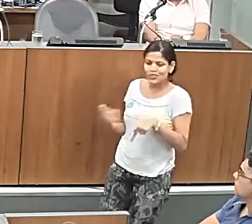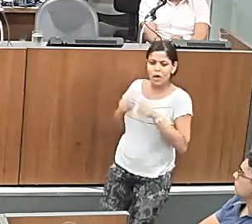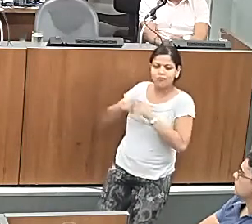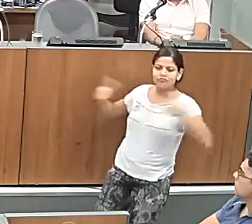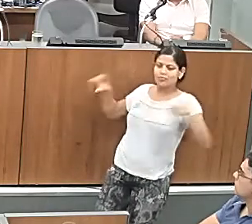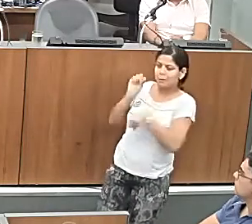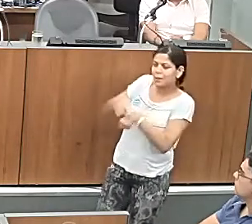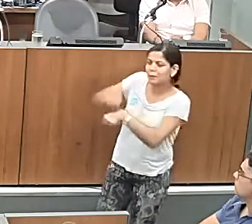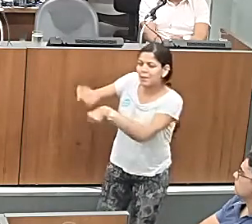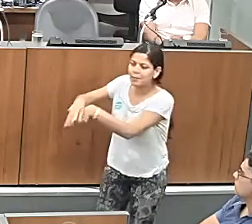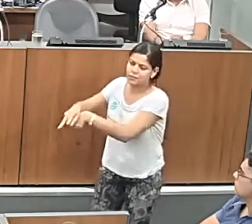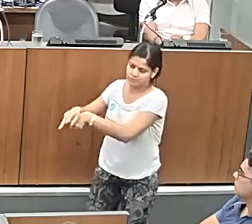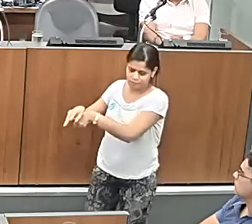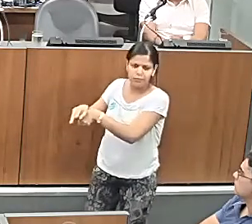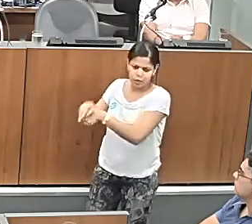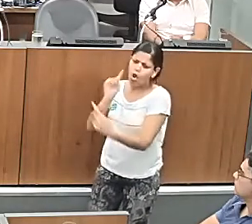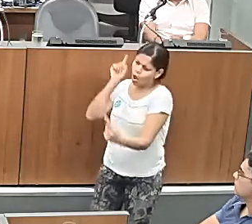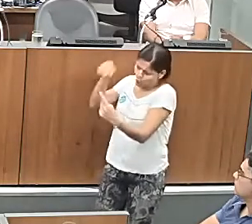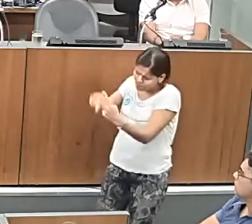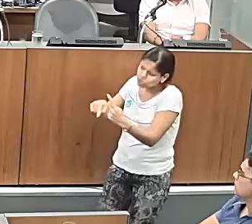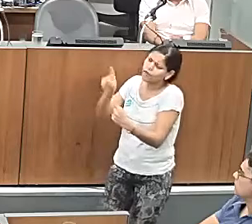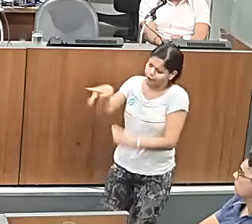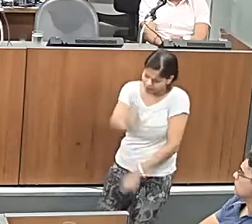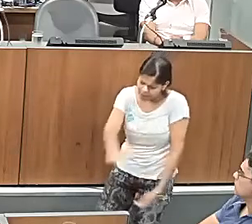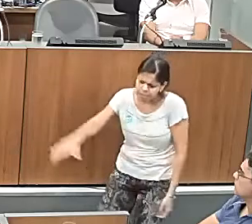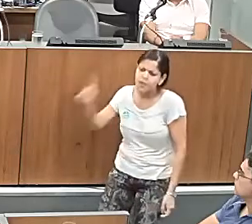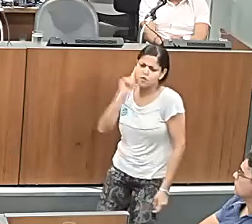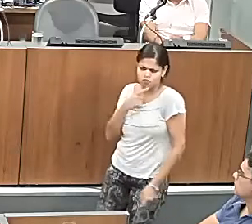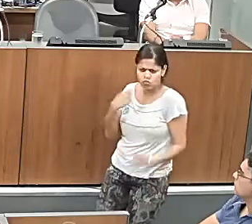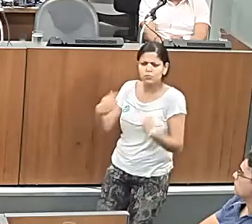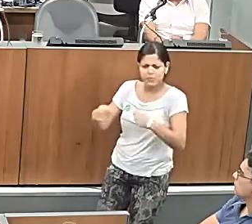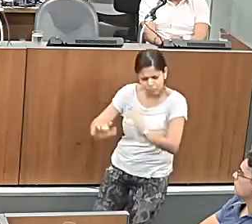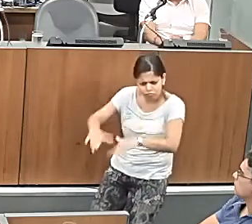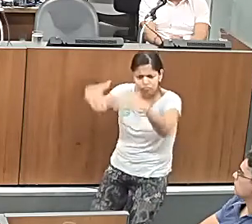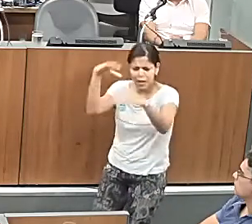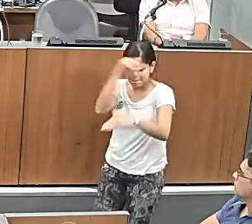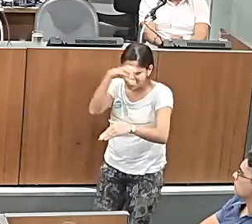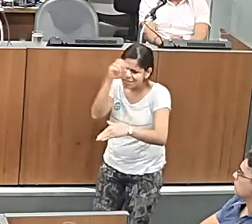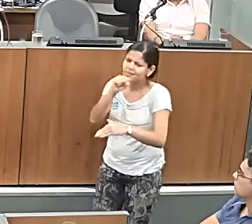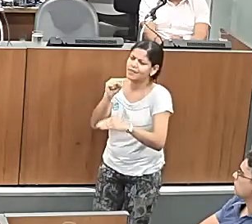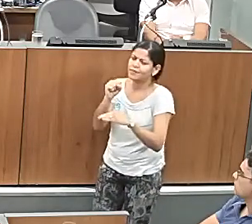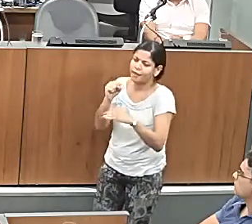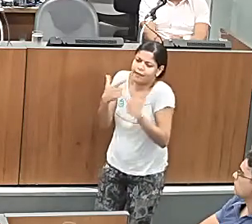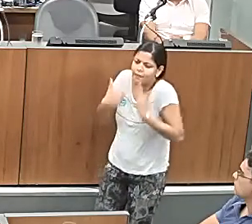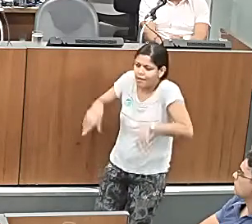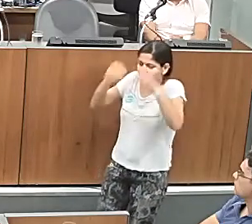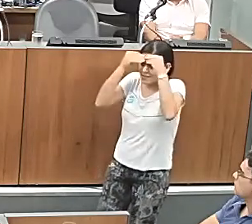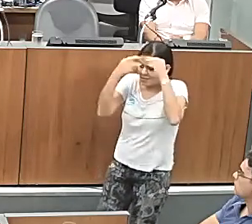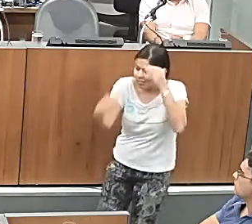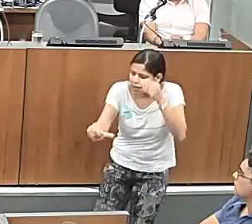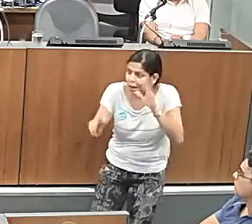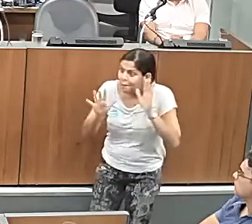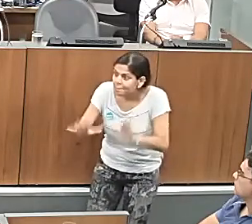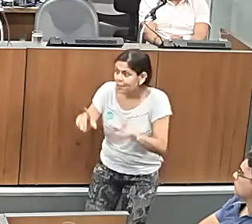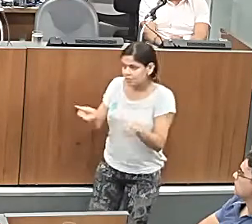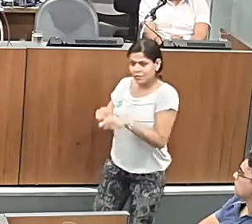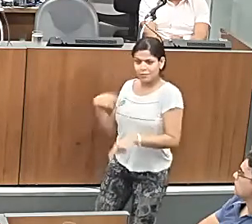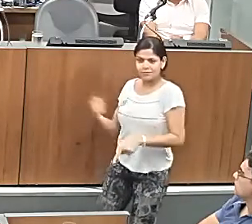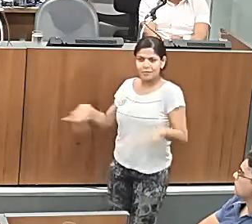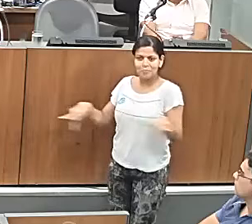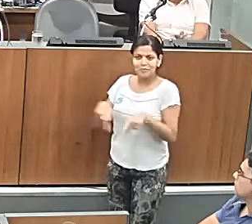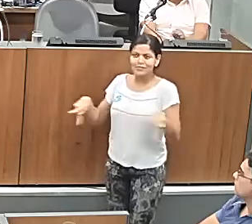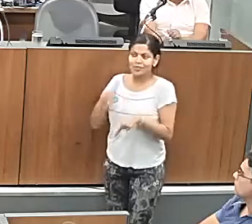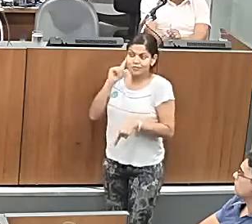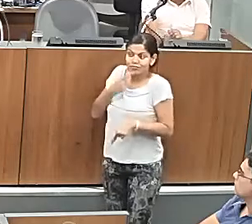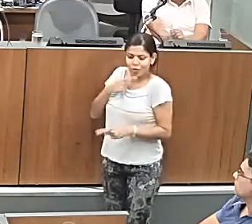sinais? É isso que nós, professores graduados em Letras Libras, esperamos: ser modelo para as crianças surdas,